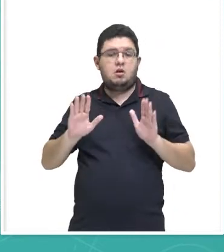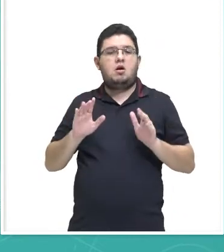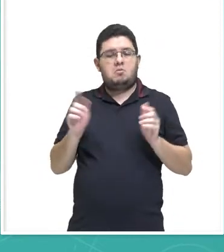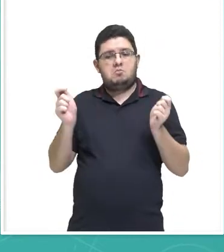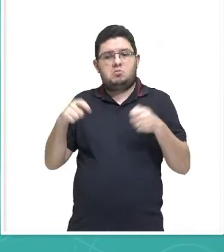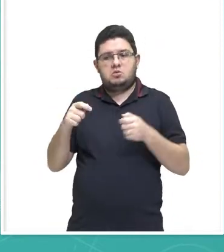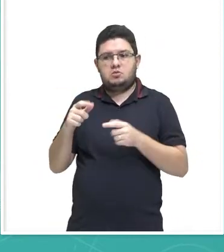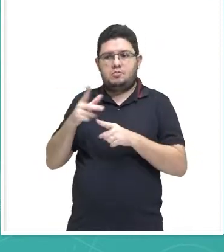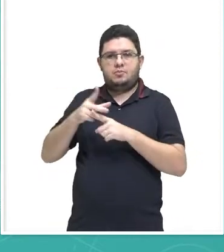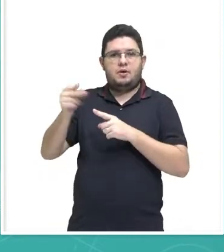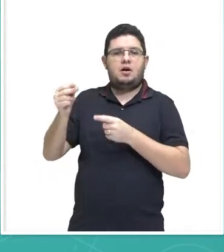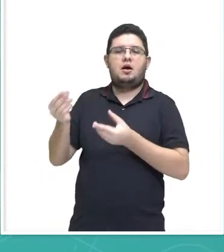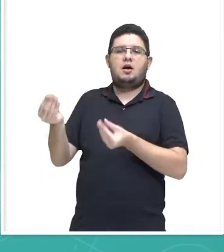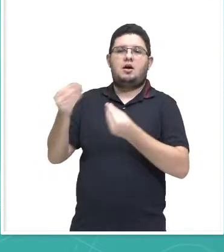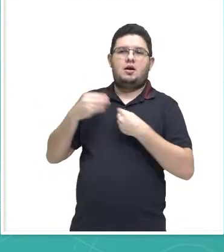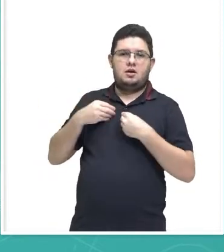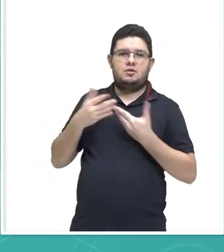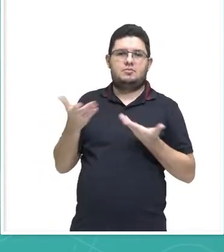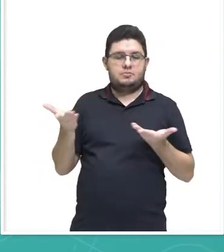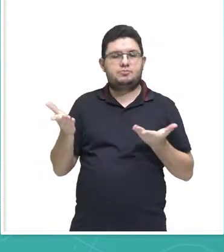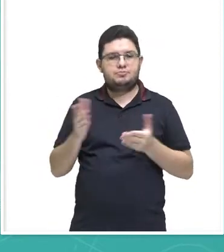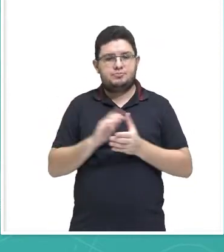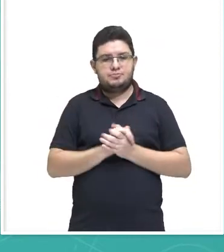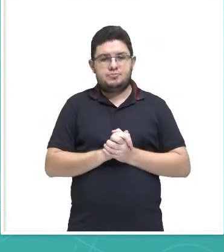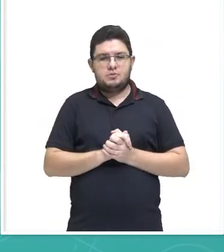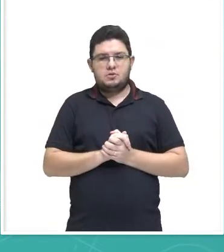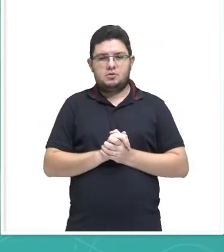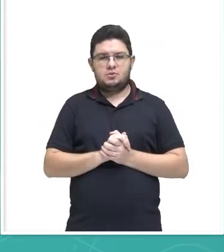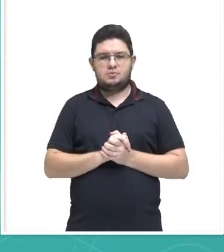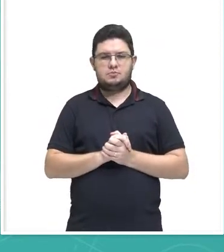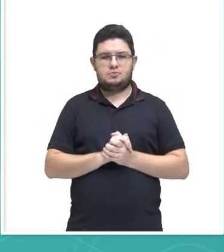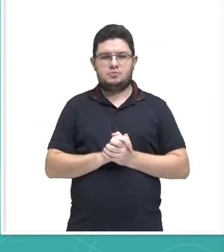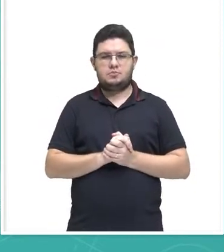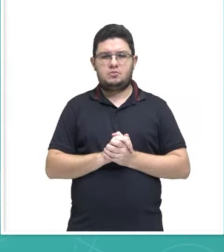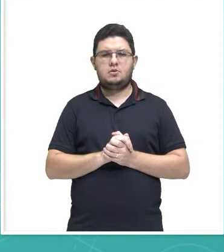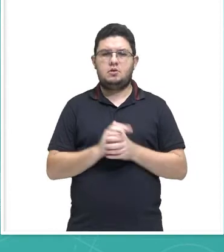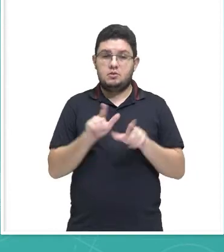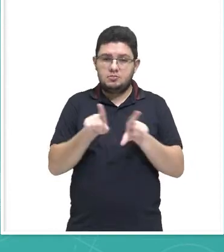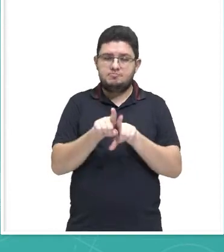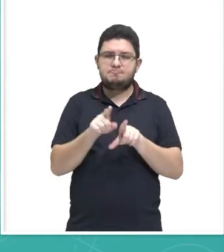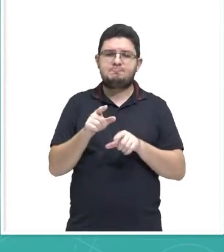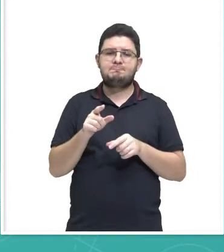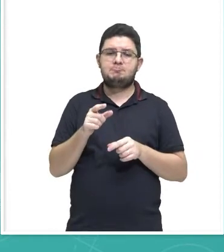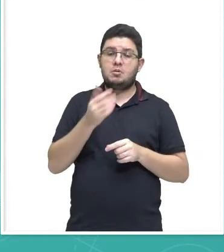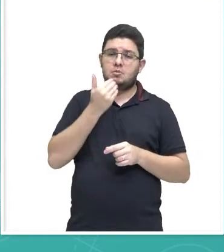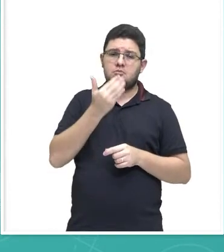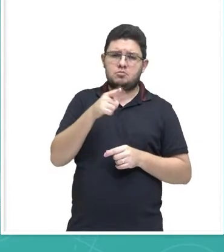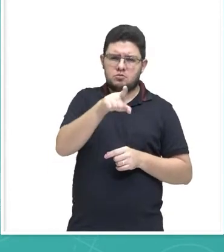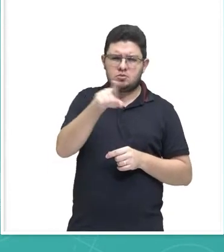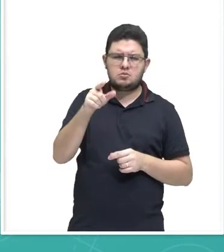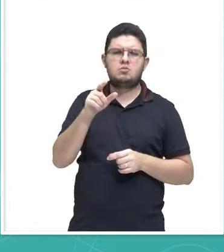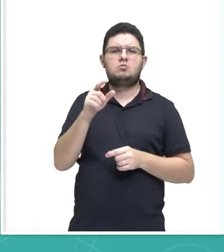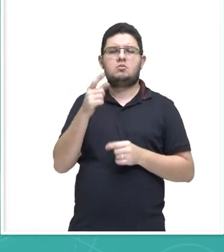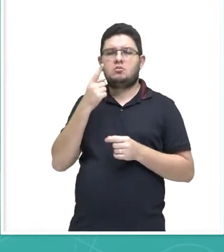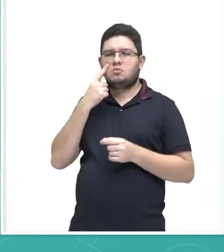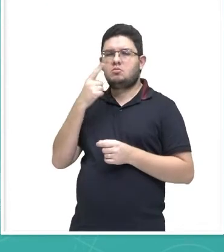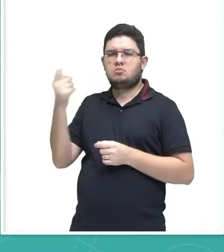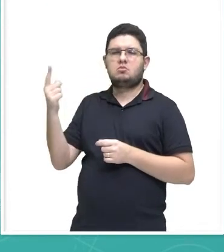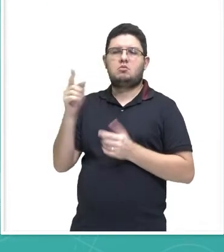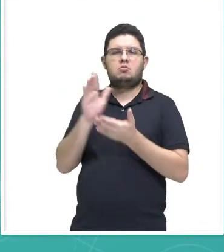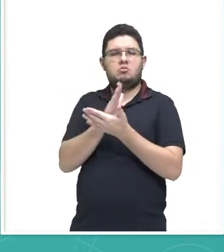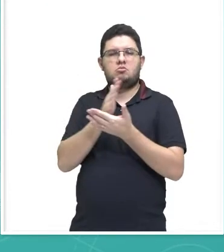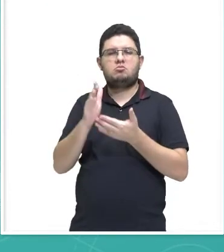uma premiação. E agora eu quero que vocês observem aqui ao lado novamente alguns tipos de jogos que a